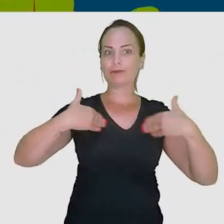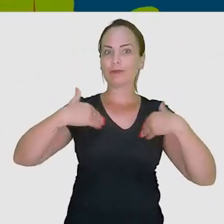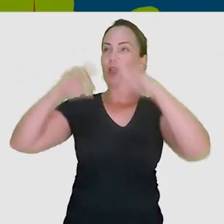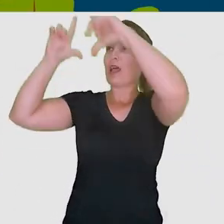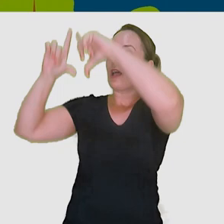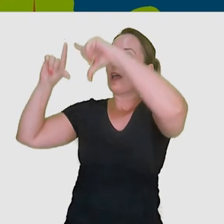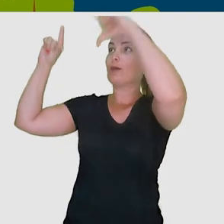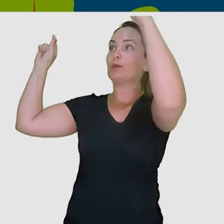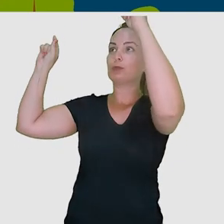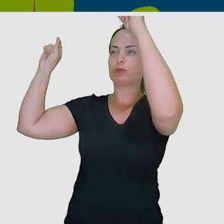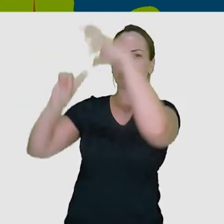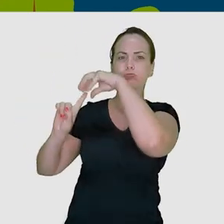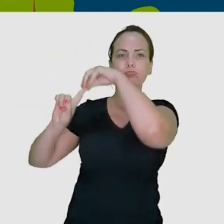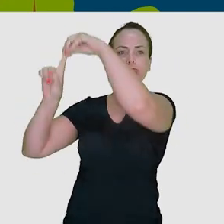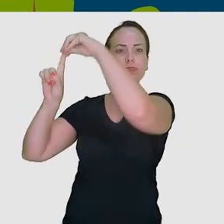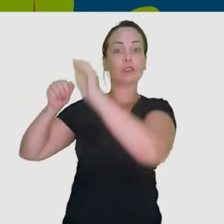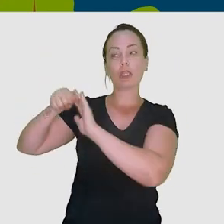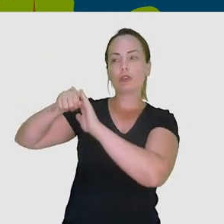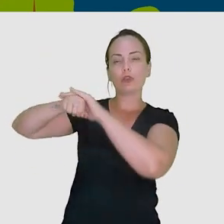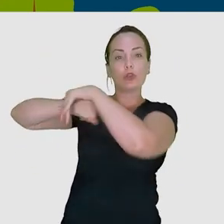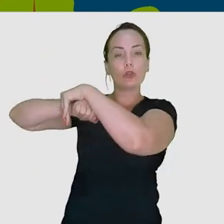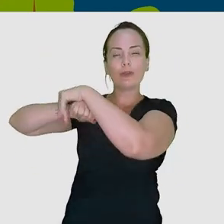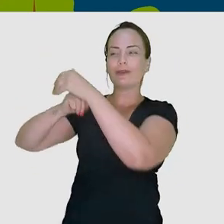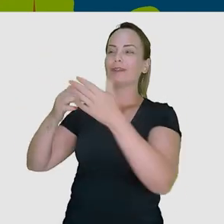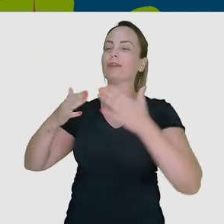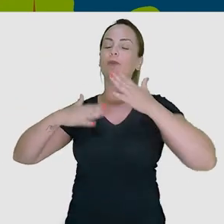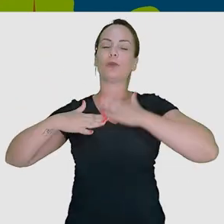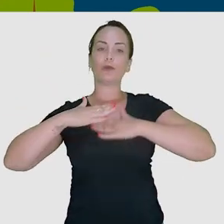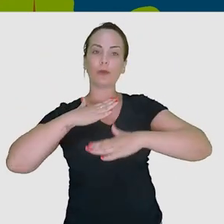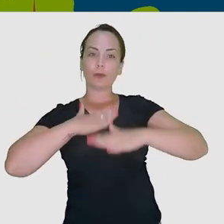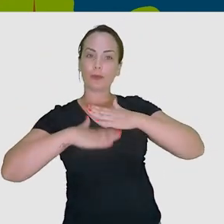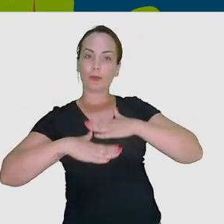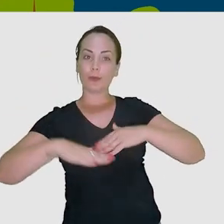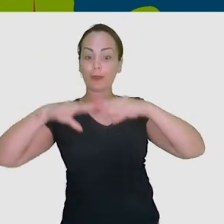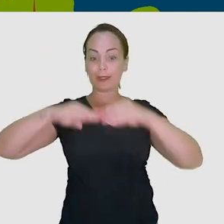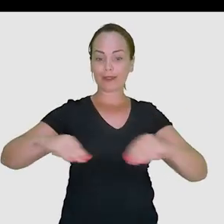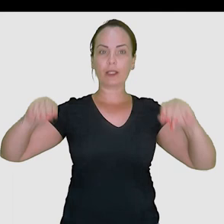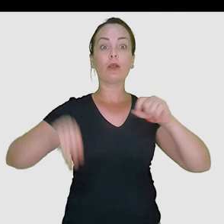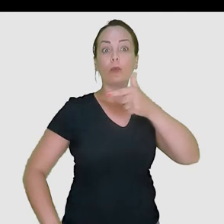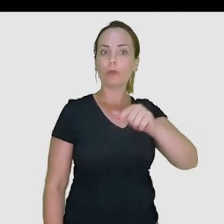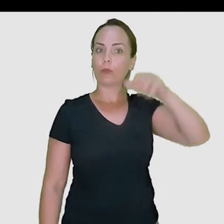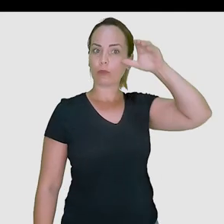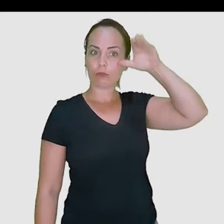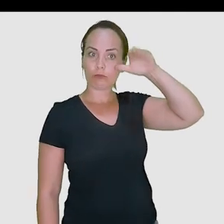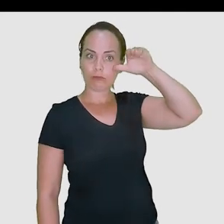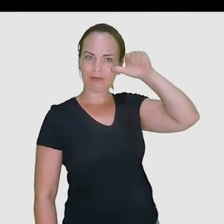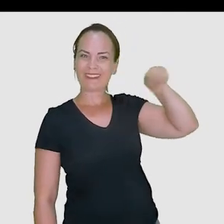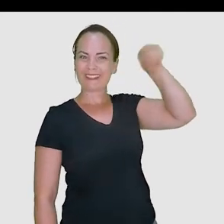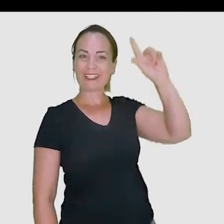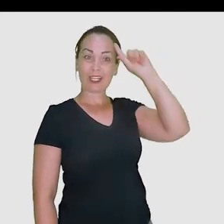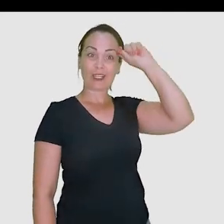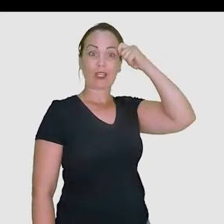calor, e a Lua no domínio da noite, para trazer frescor para a Terra. Outra curiosidade,